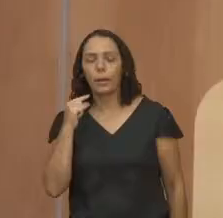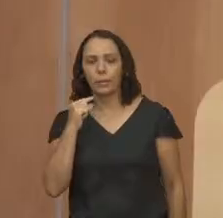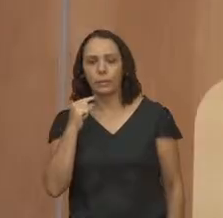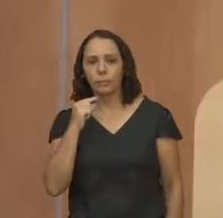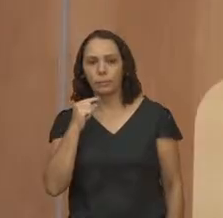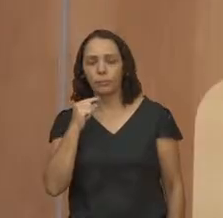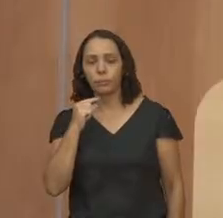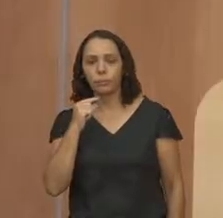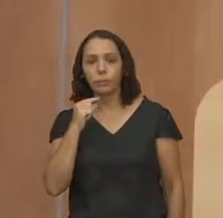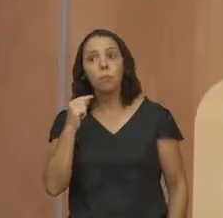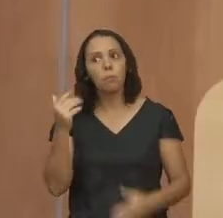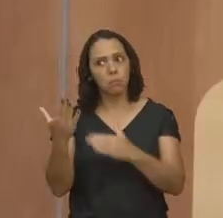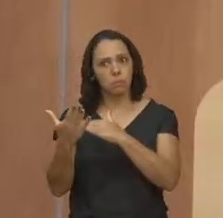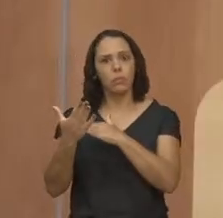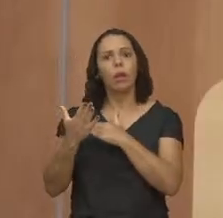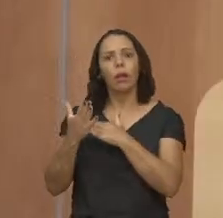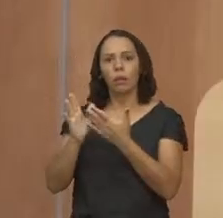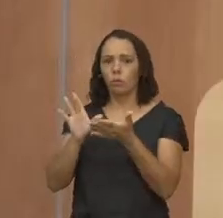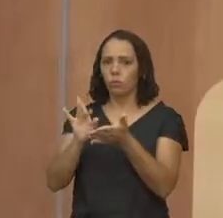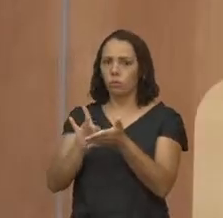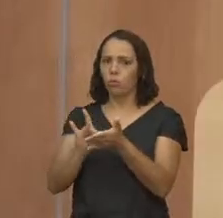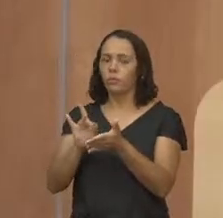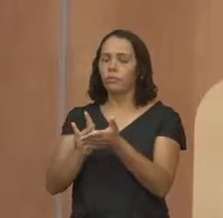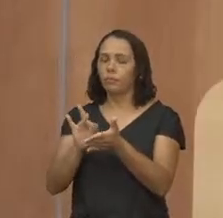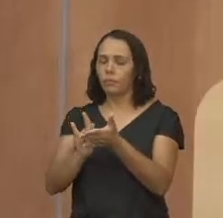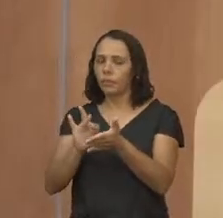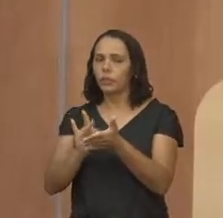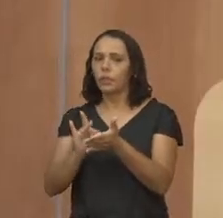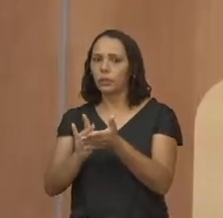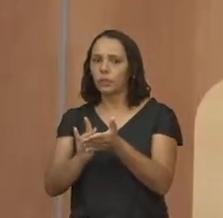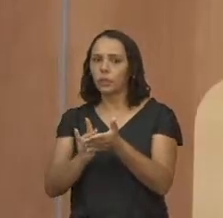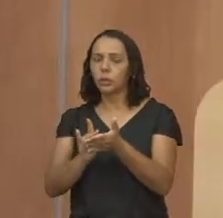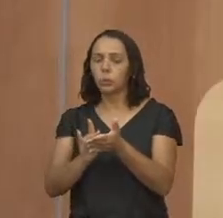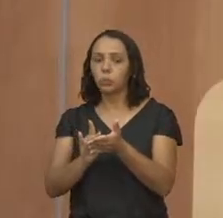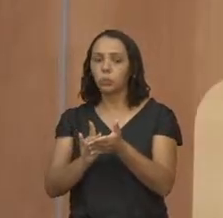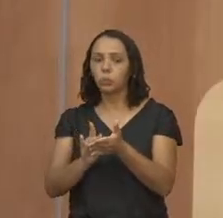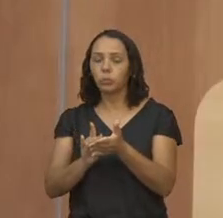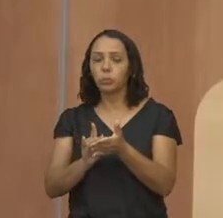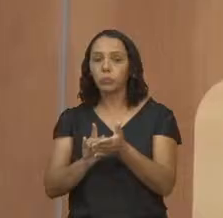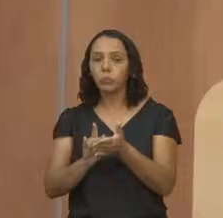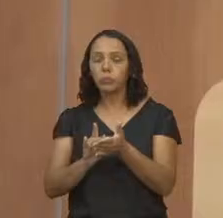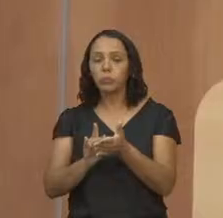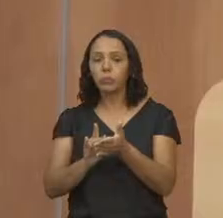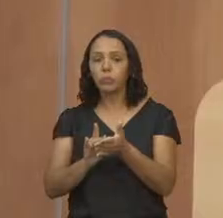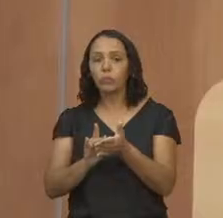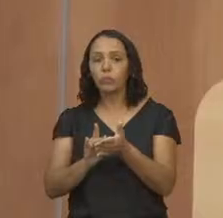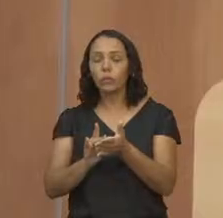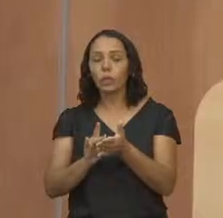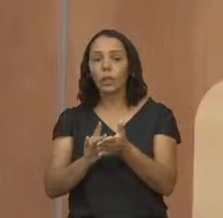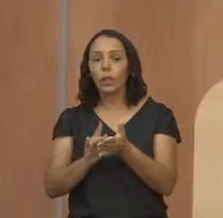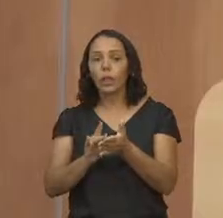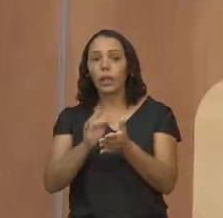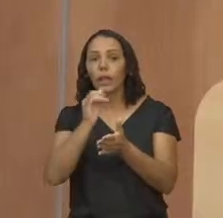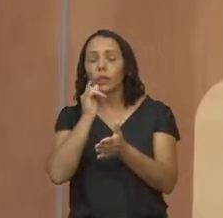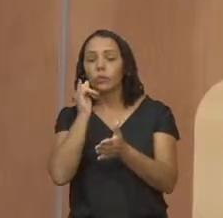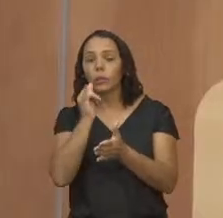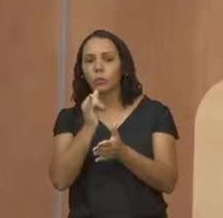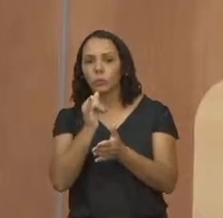muito. Me ajudou muito. Ele se diz assim, que o pai e a